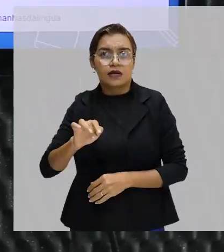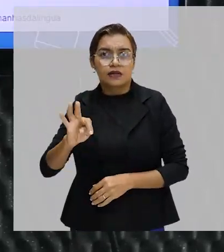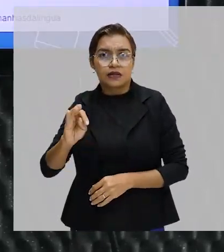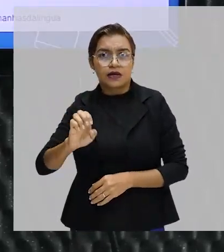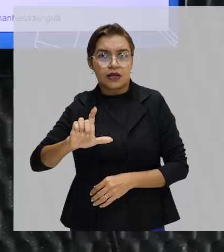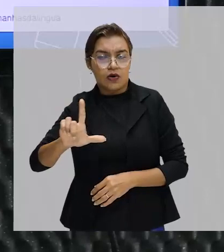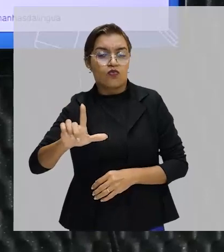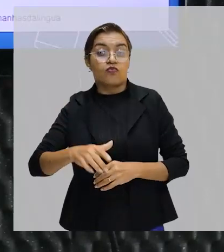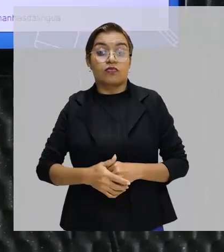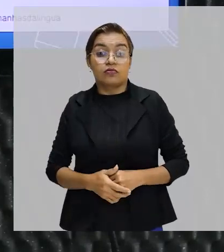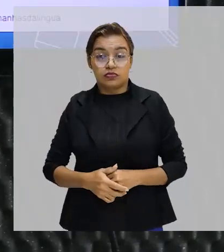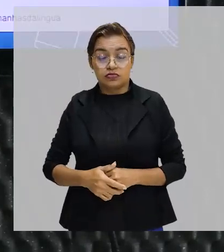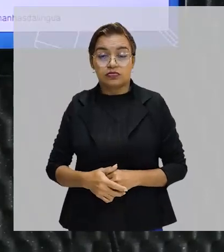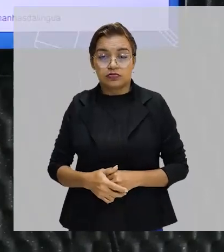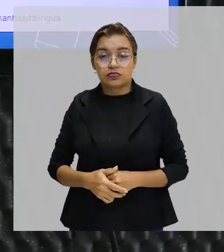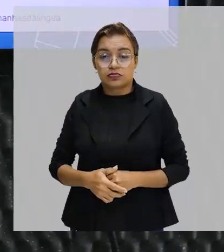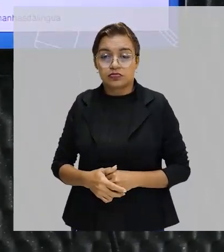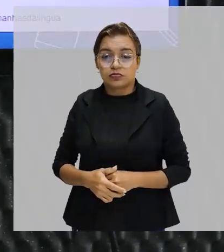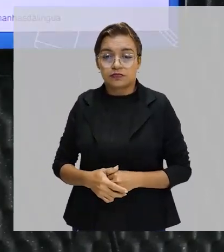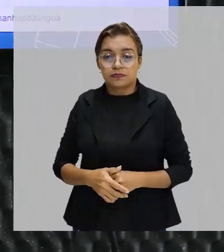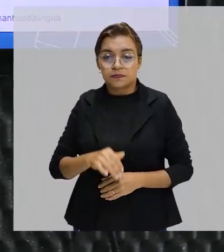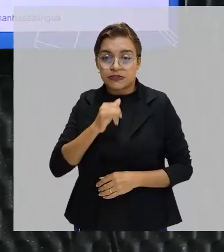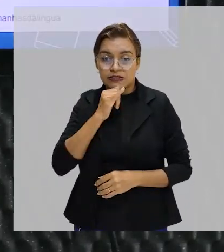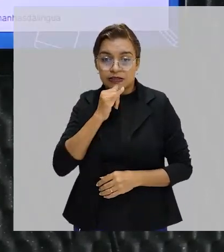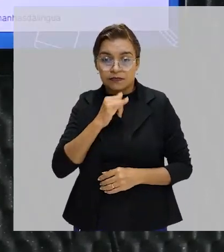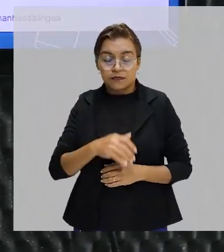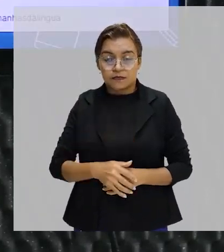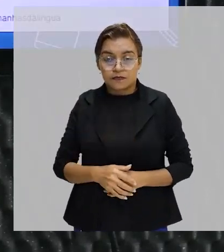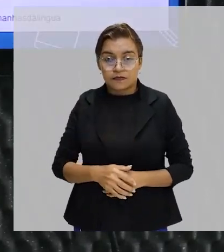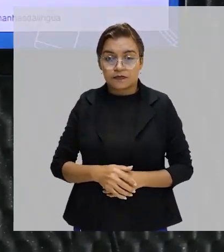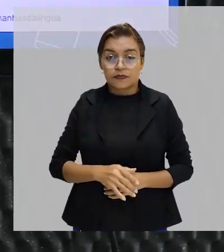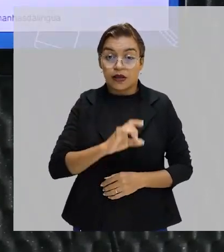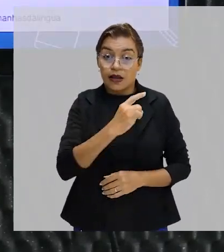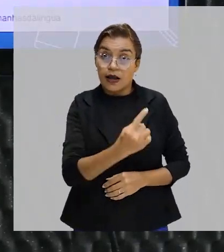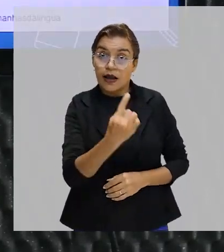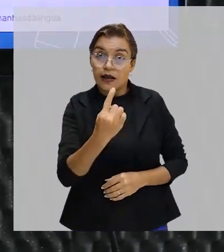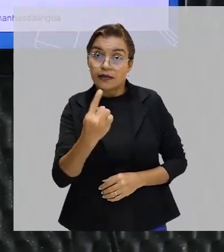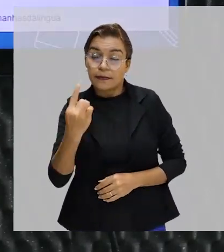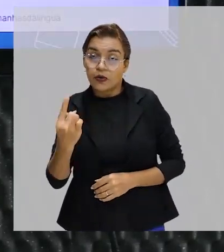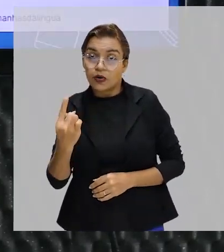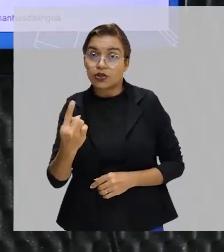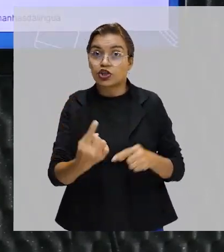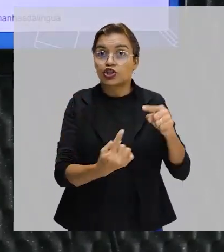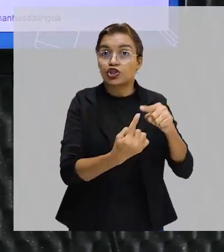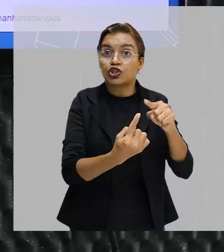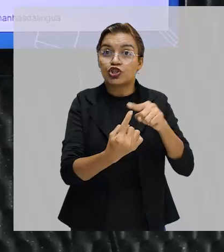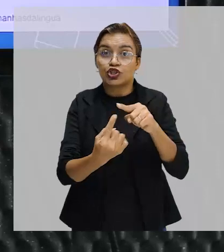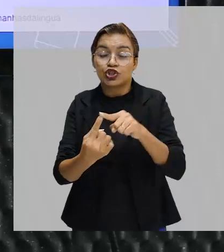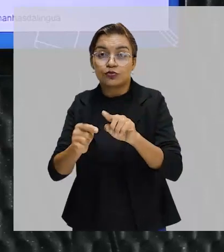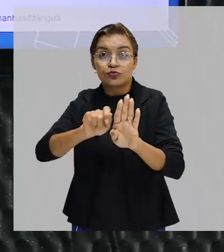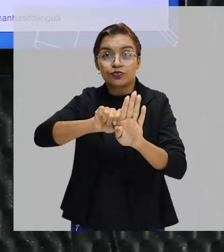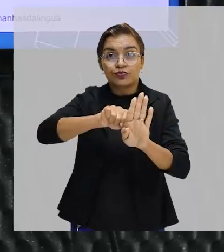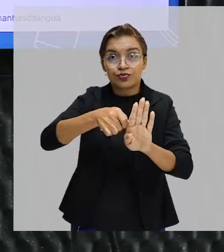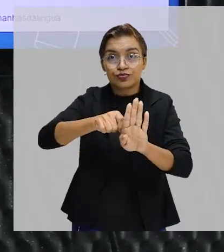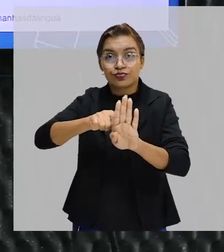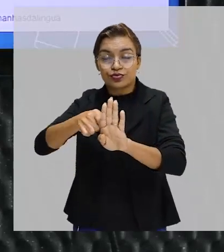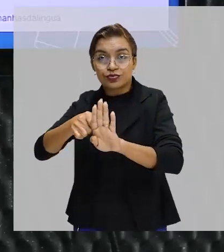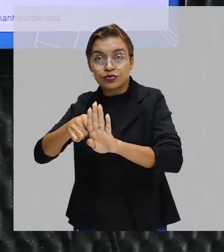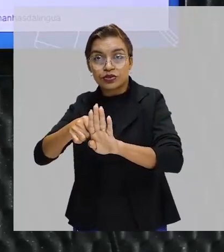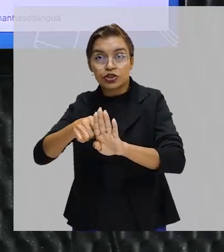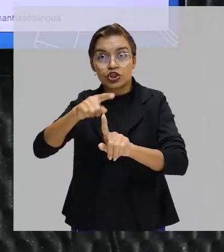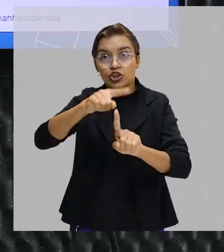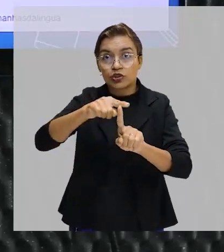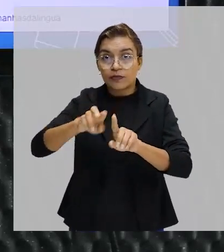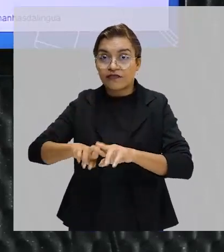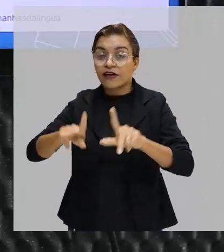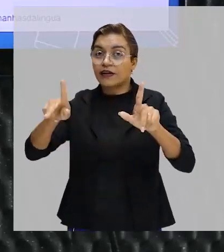observe que em cada porta nós temos um estilo diferente de fechadura. Então, realmente ali a